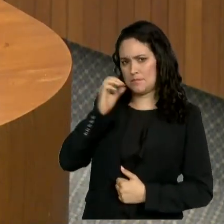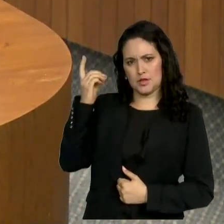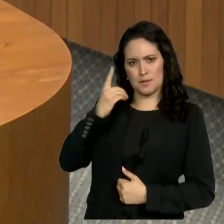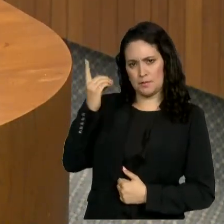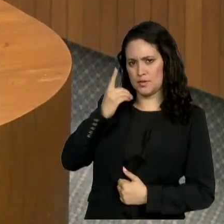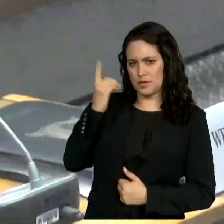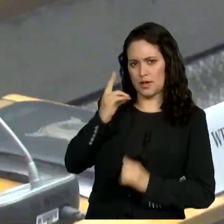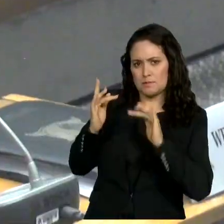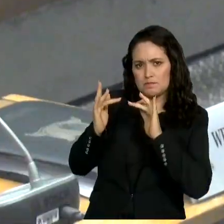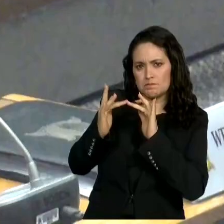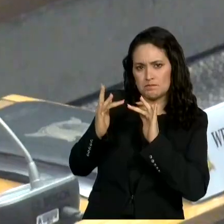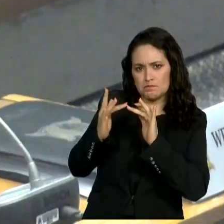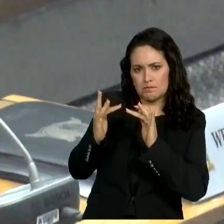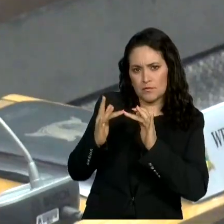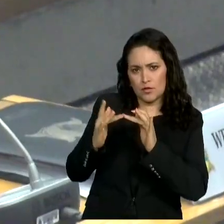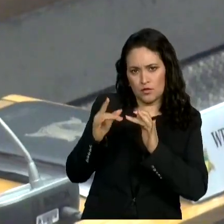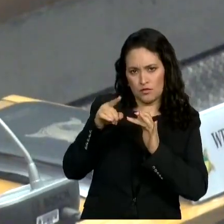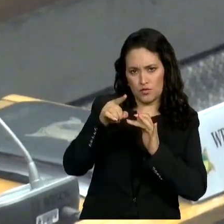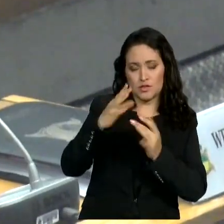aulas de direito,